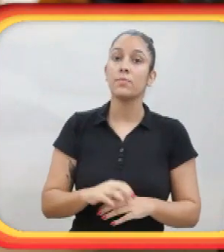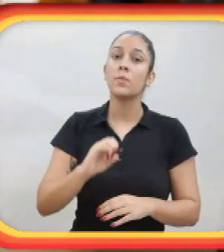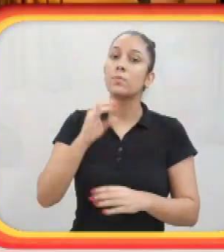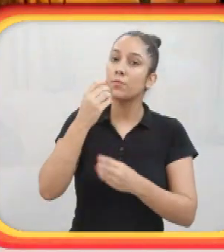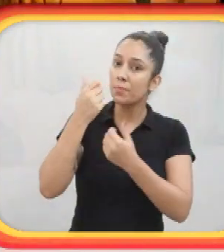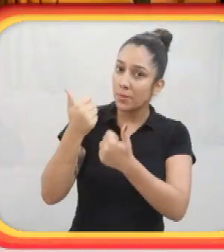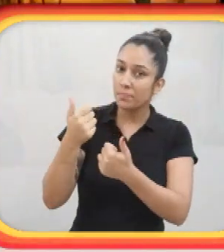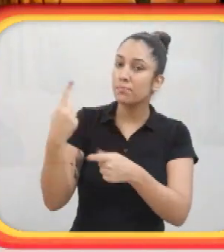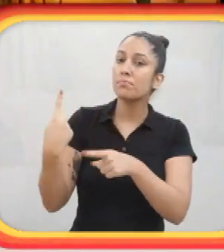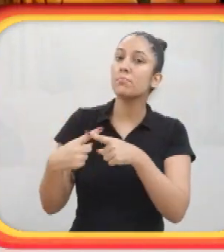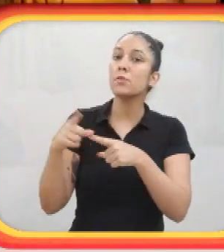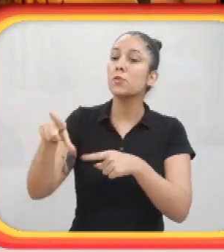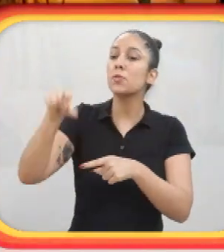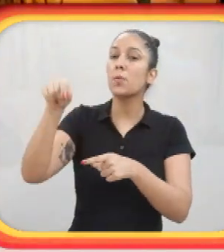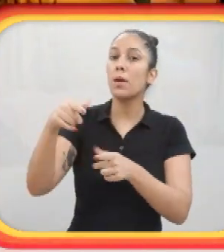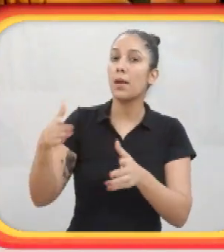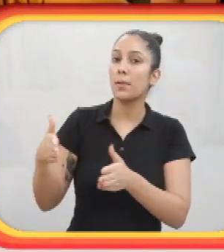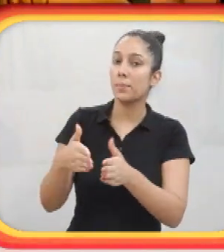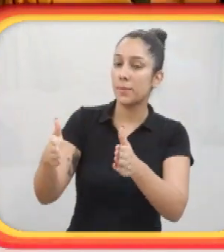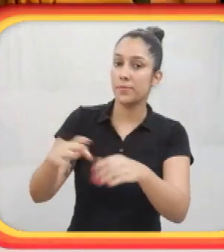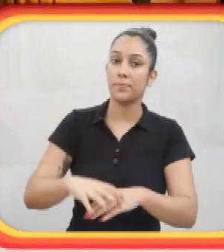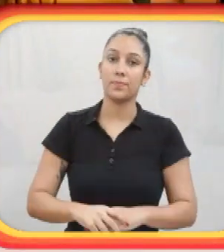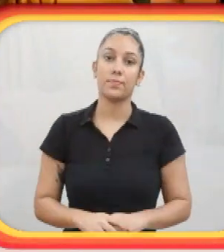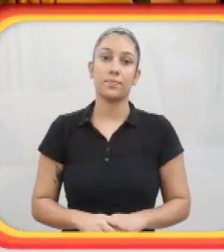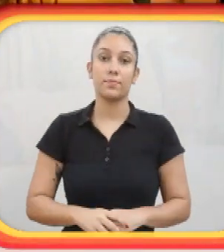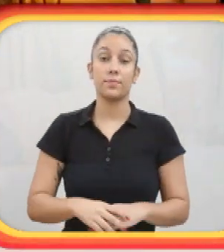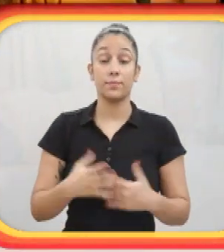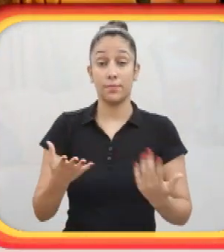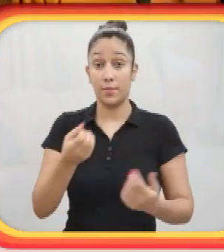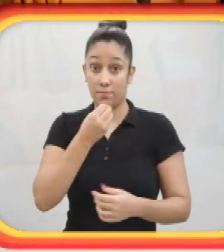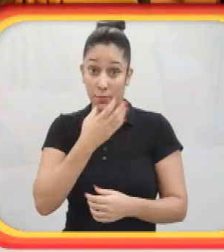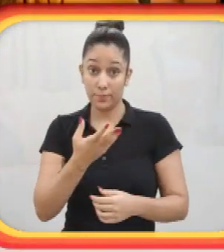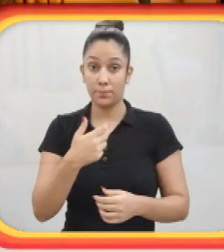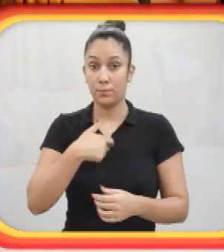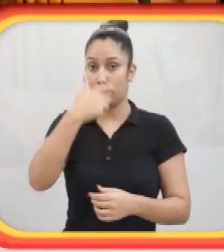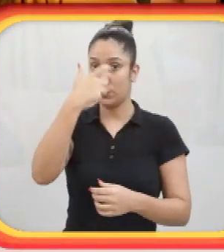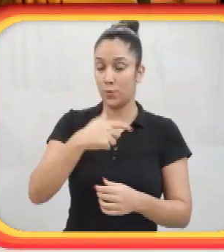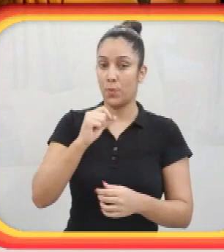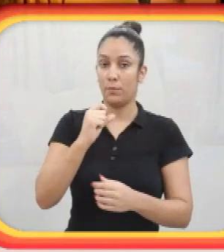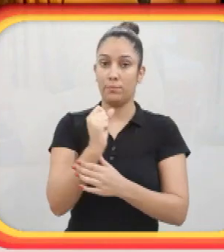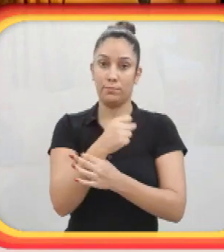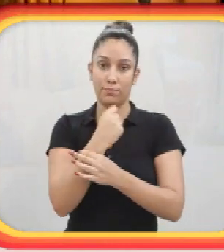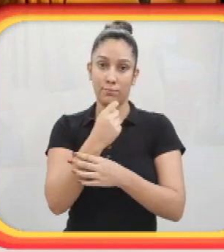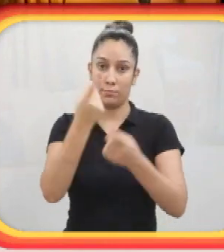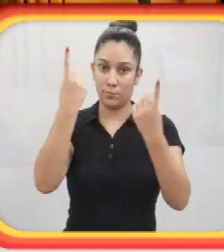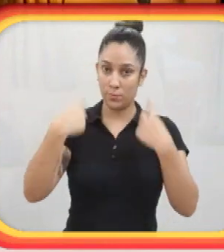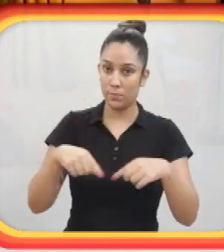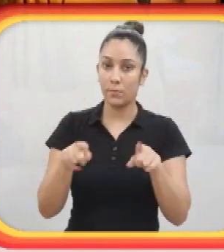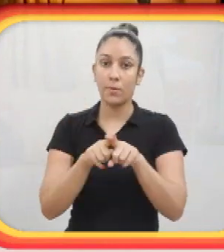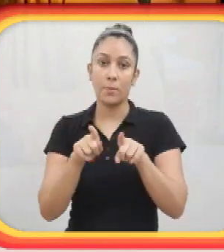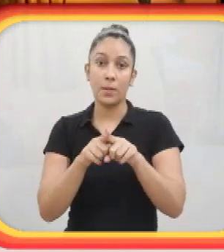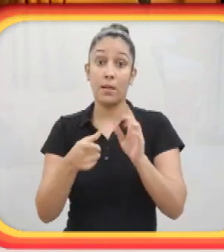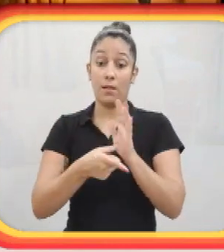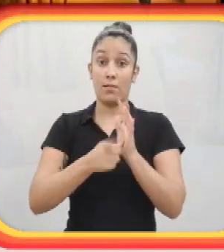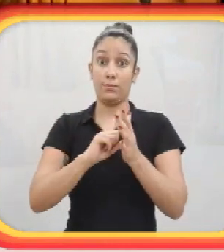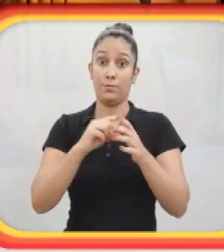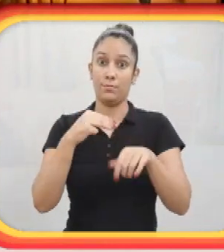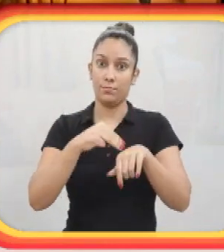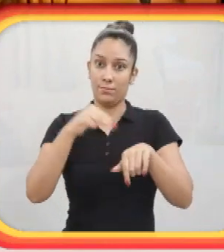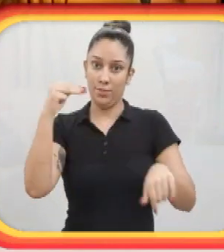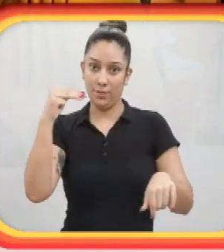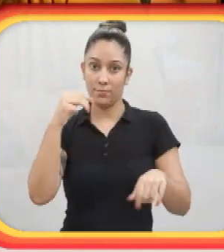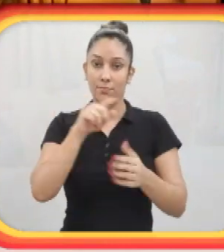inclusão. Oi, Fê, tudo bem? Por que, Tudo que bem. você escolheu esse caminho? Bom, eu sou